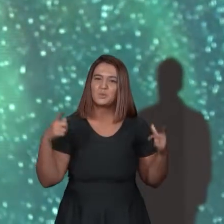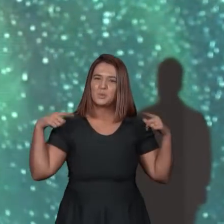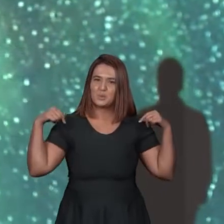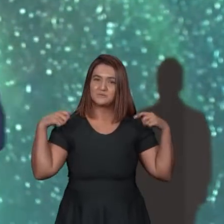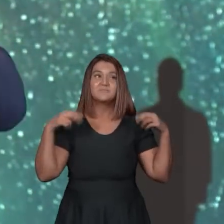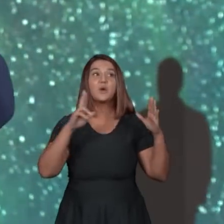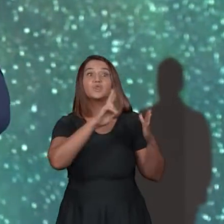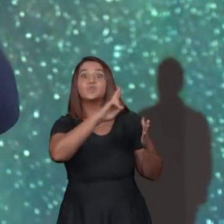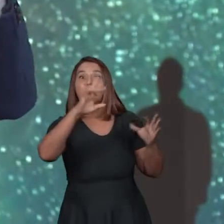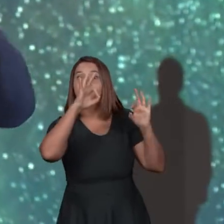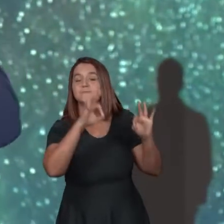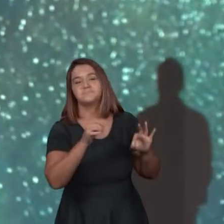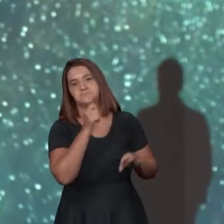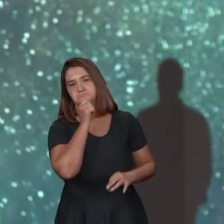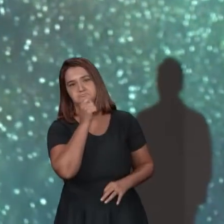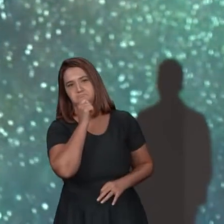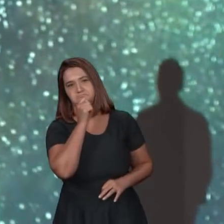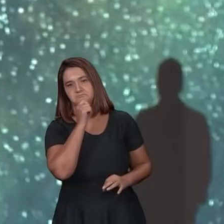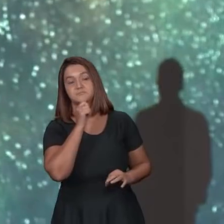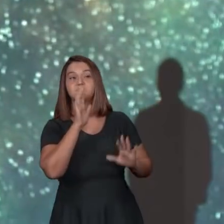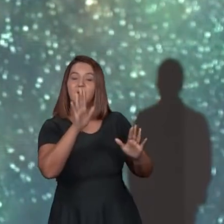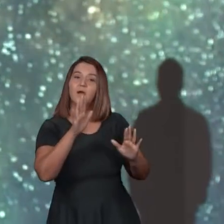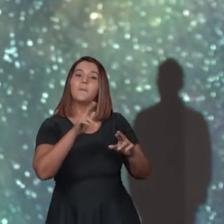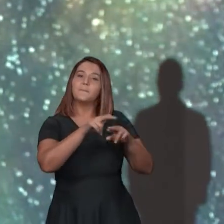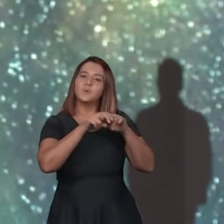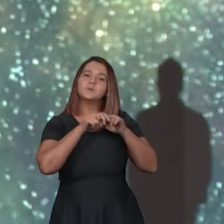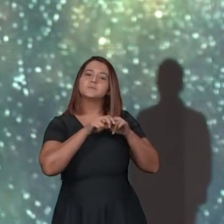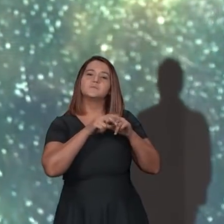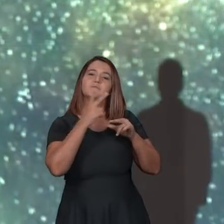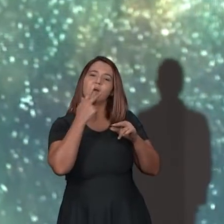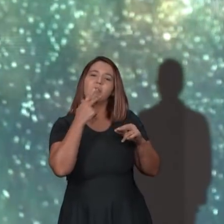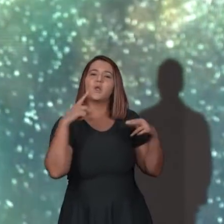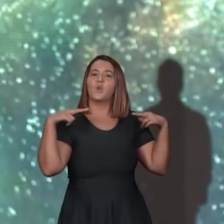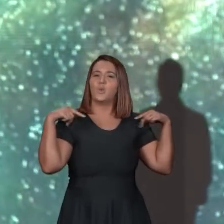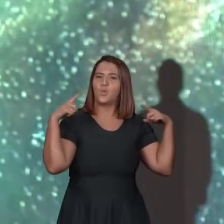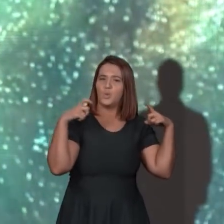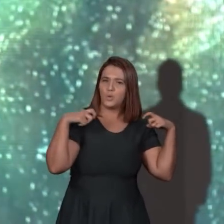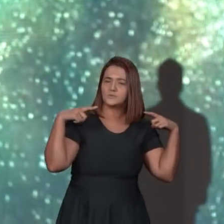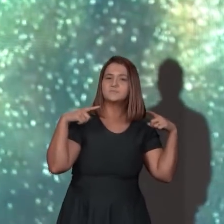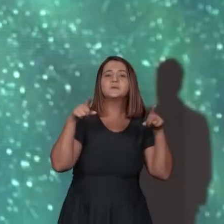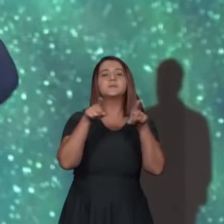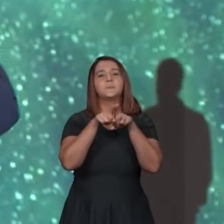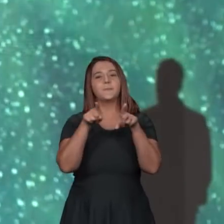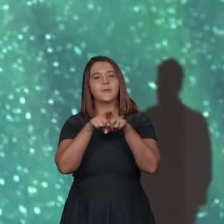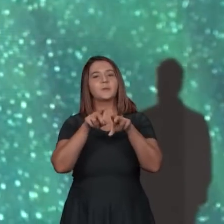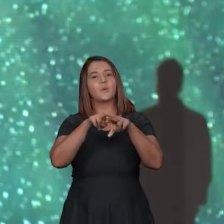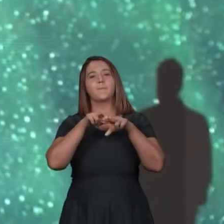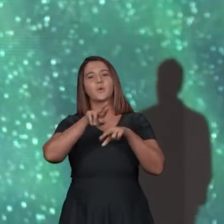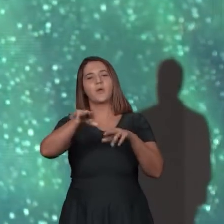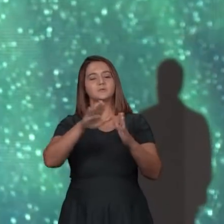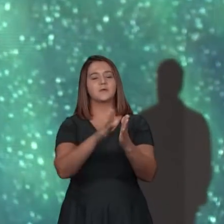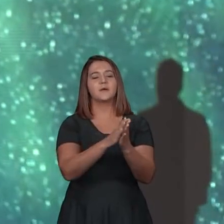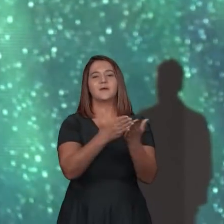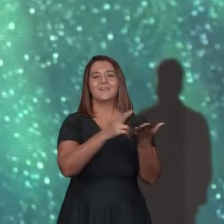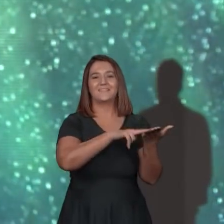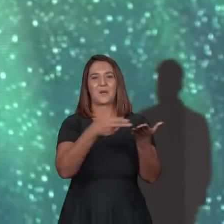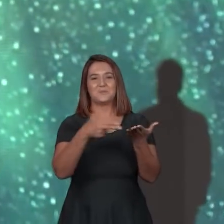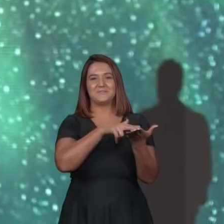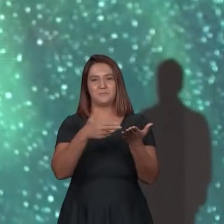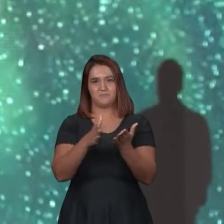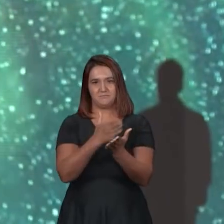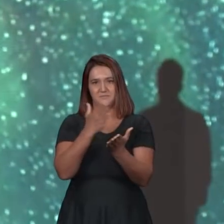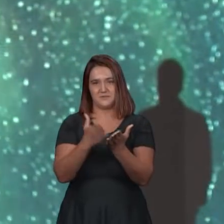o nome dele, mas o apelido Lúcifer caiu na teologia cristã, especialmente também não só pela tradução da Vulgata Latina, mas também